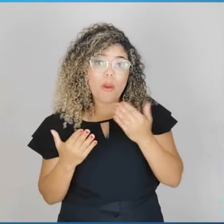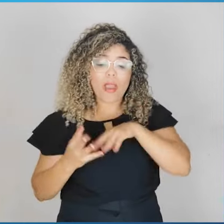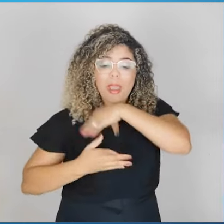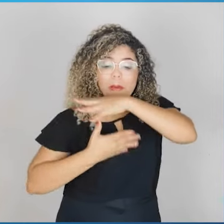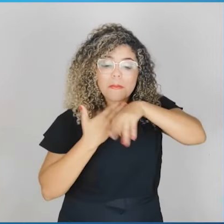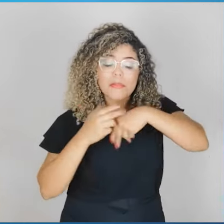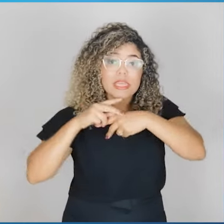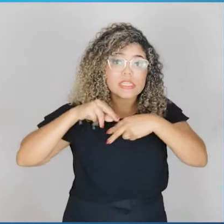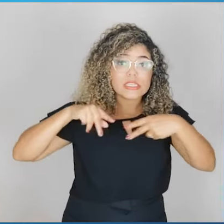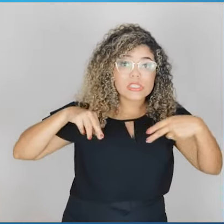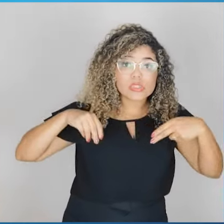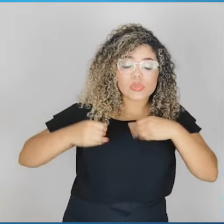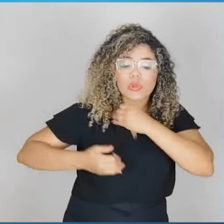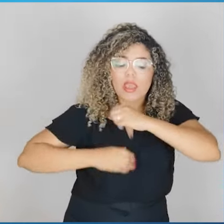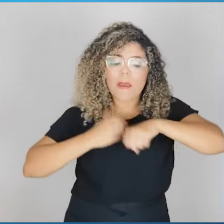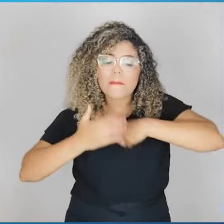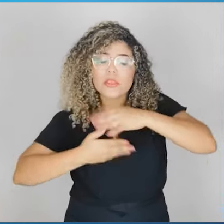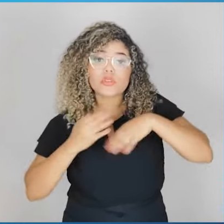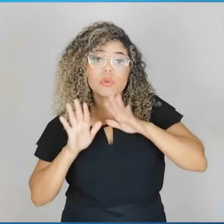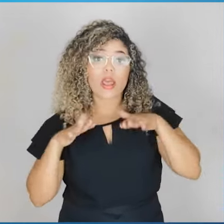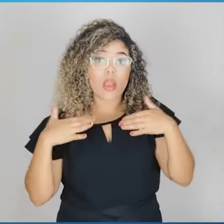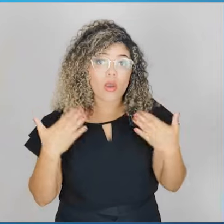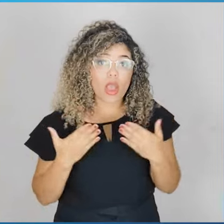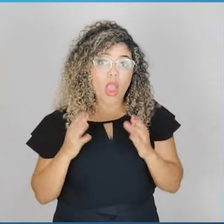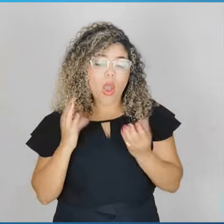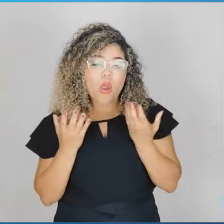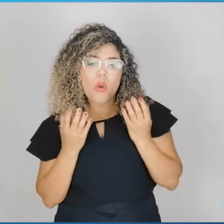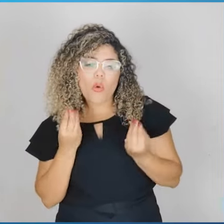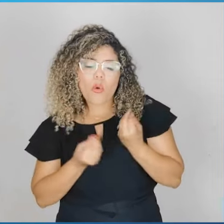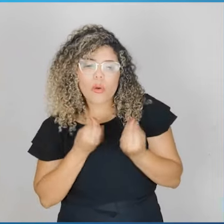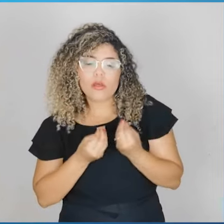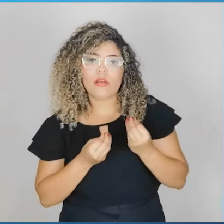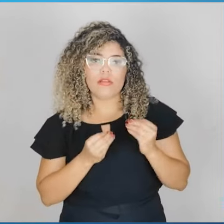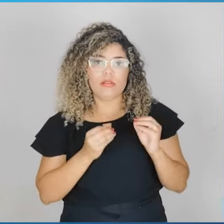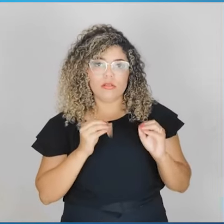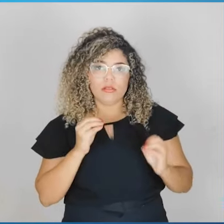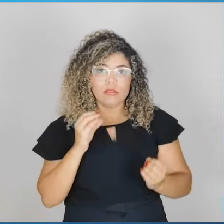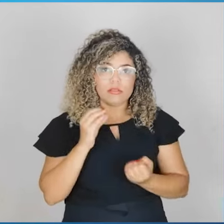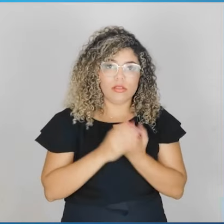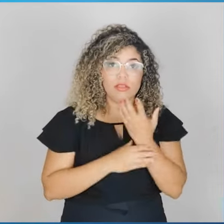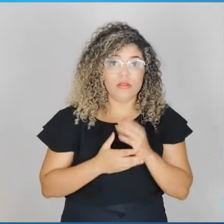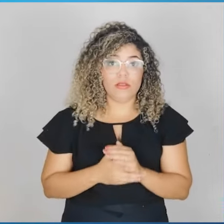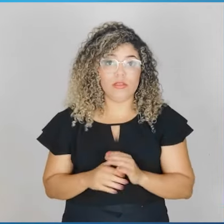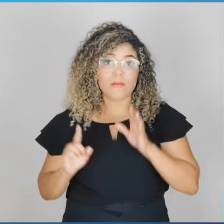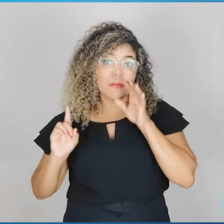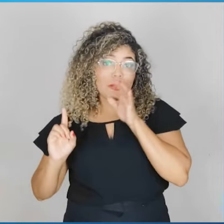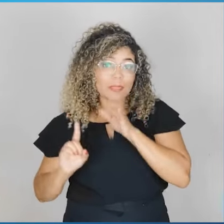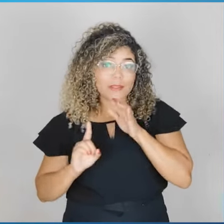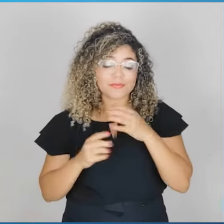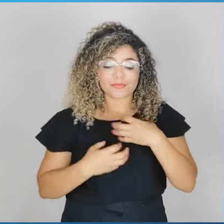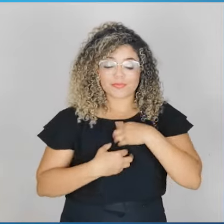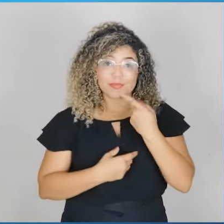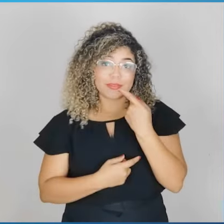são os minerais que a compõem? Como que aconteceu o seu processo de formação? E isso influencia na sua aparência.